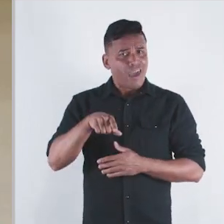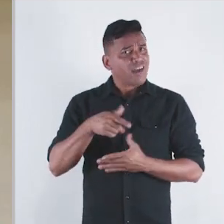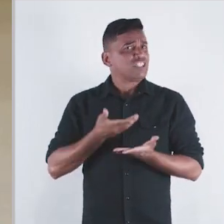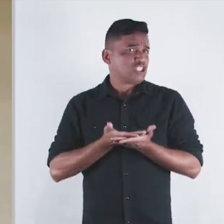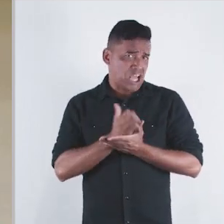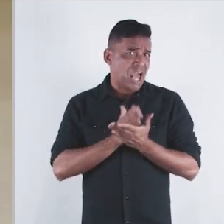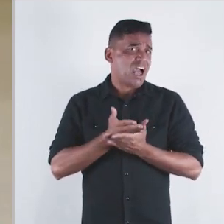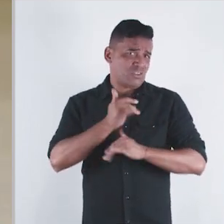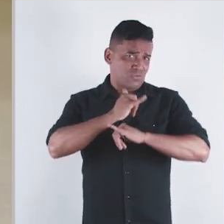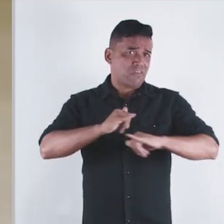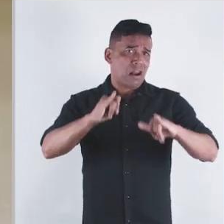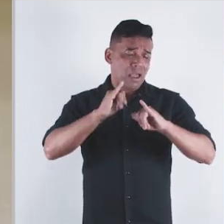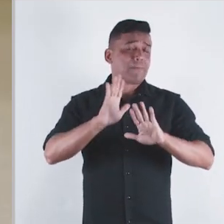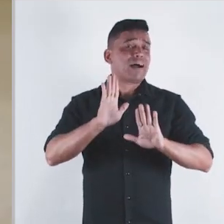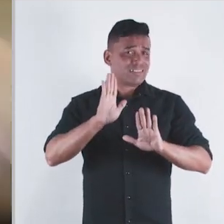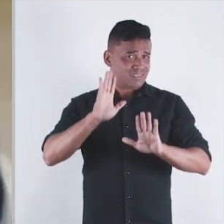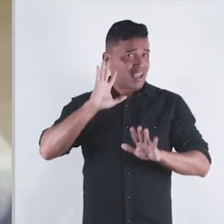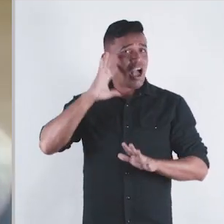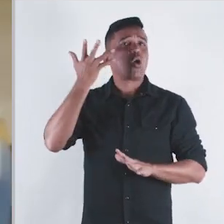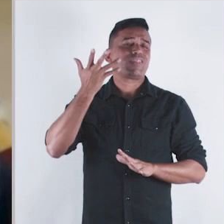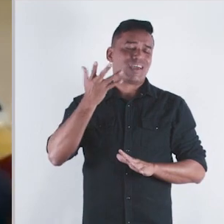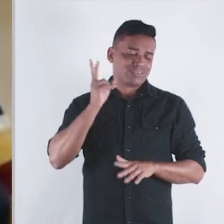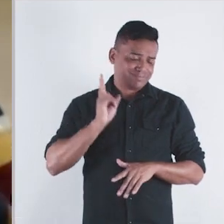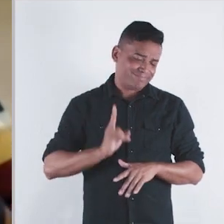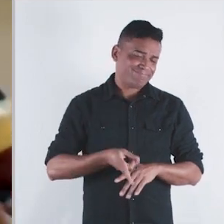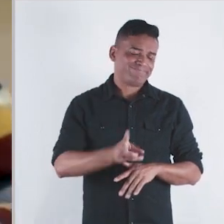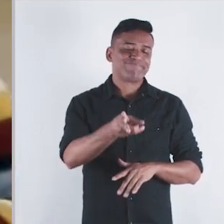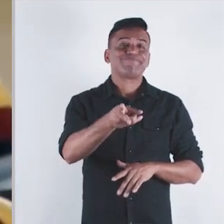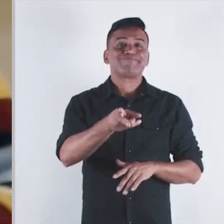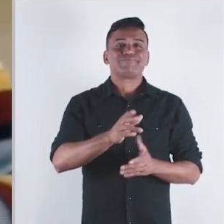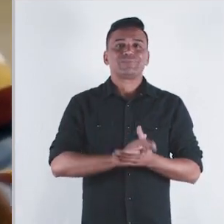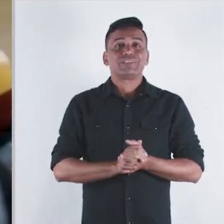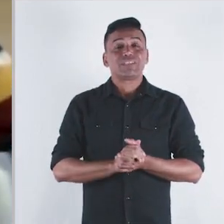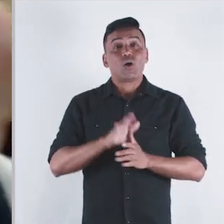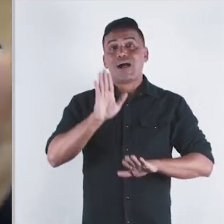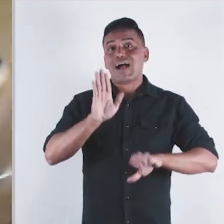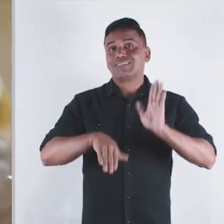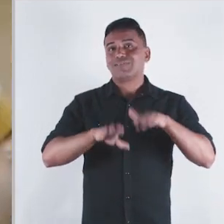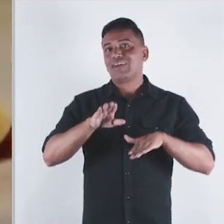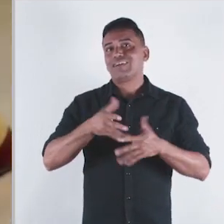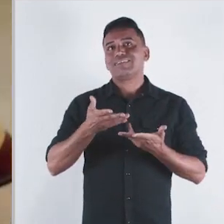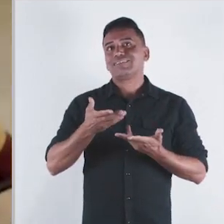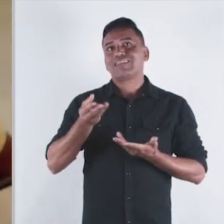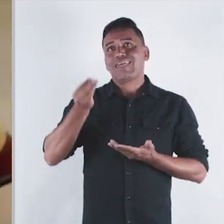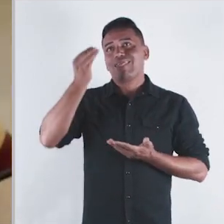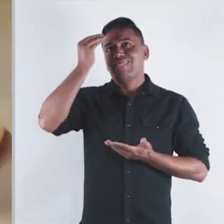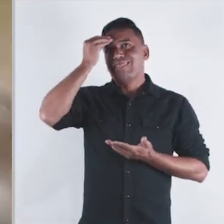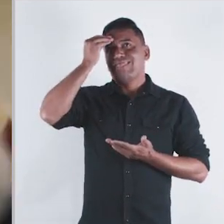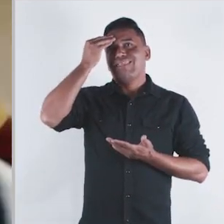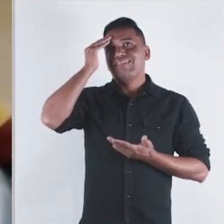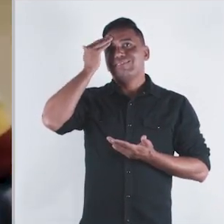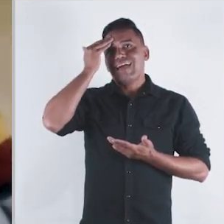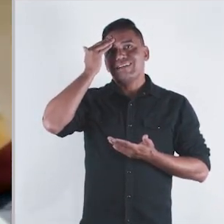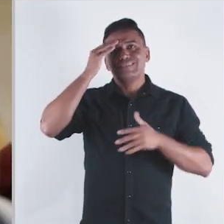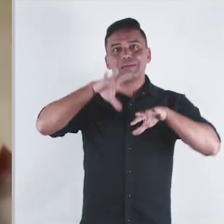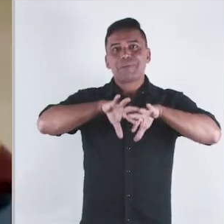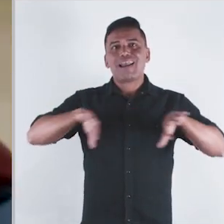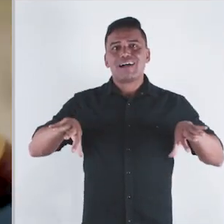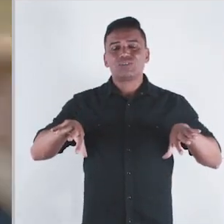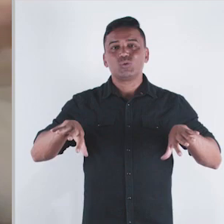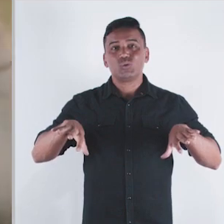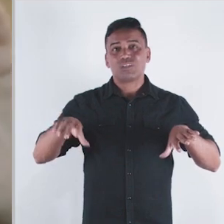com frequência, né? As coisas são entendidas de maneira absolutamente separadas. Então, o